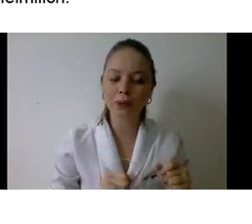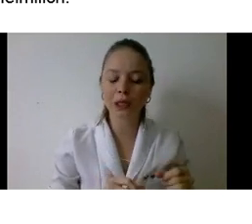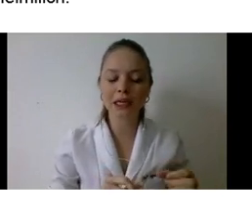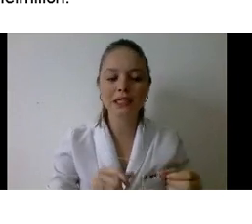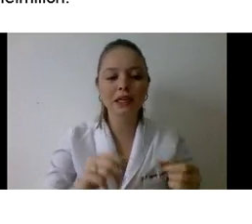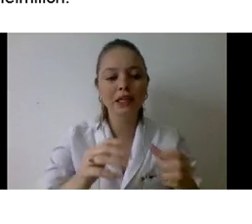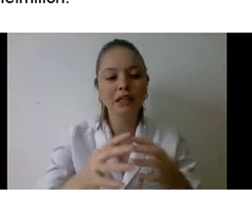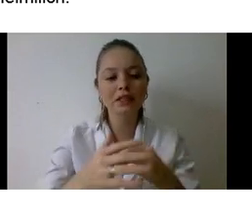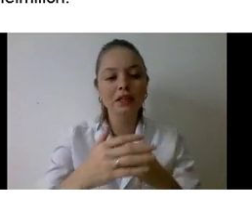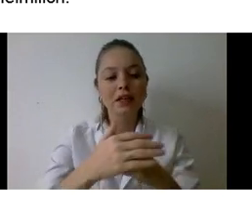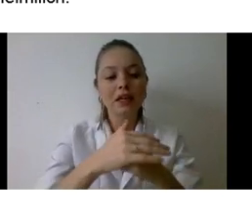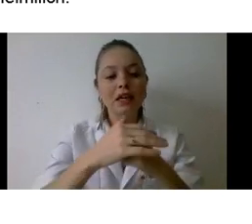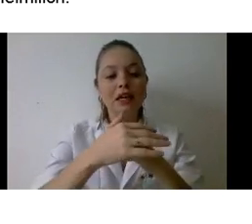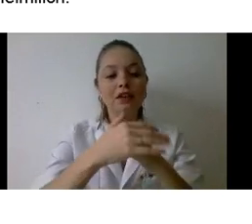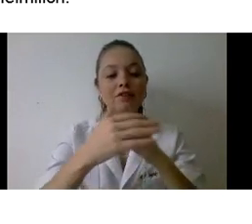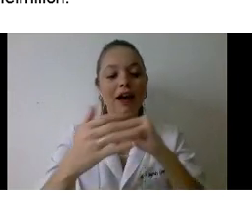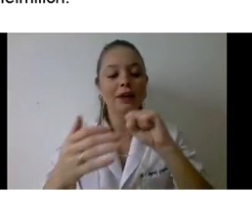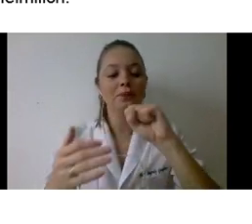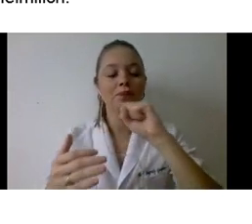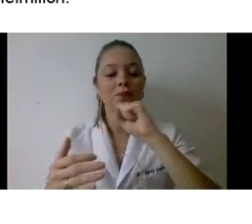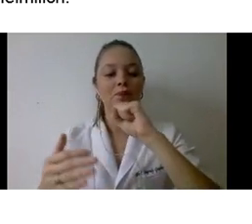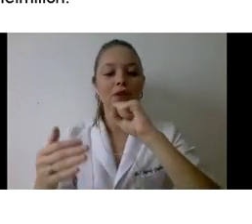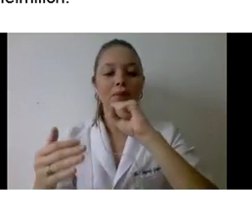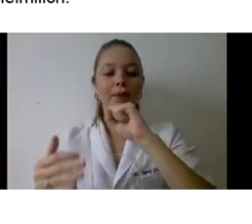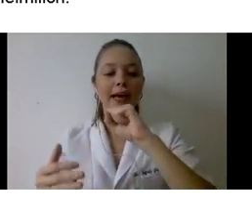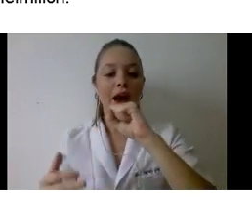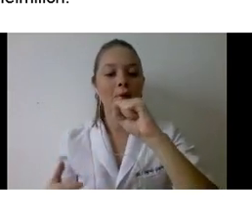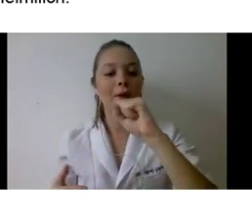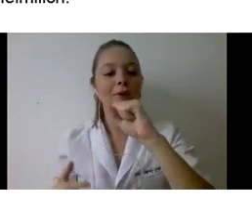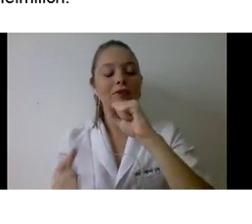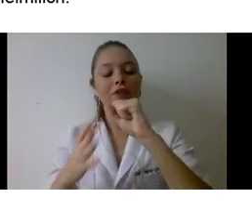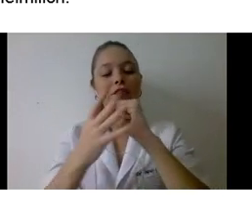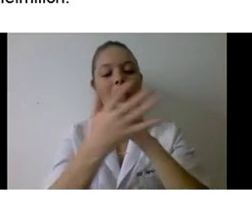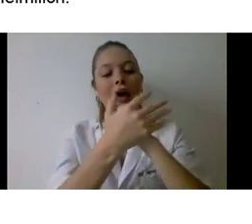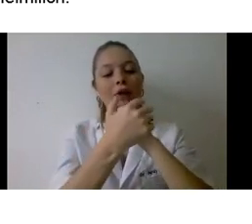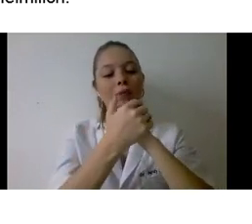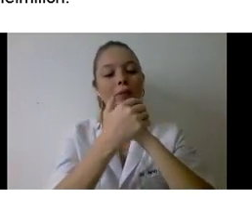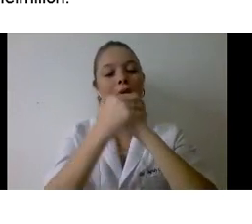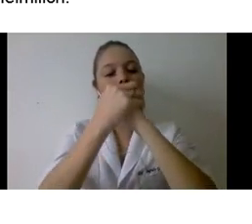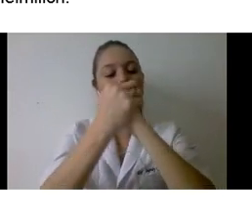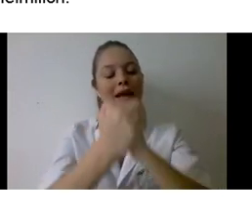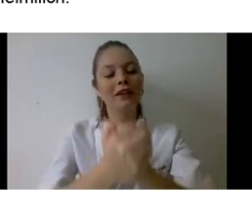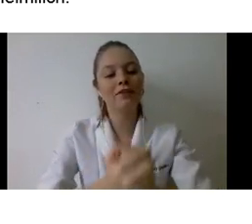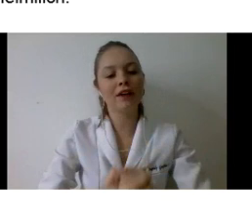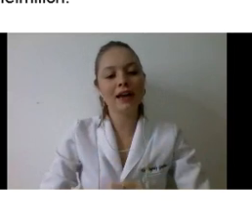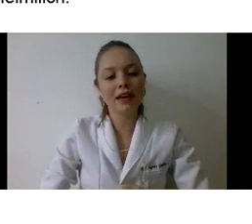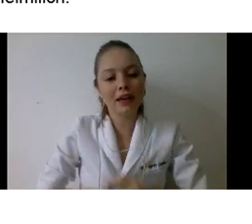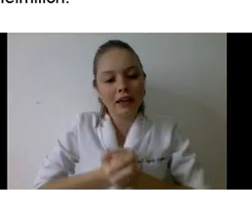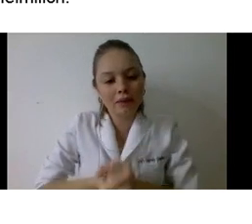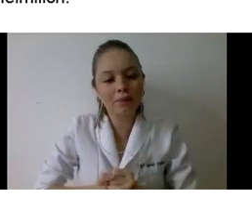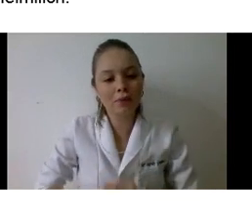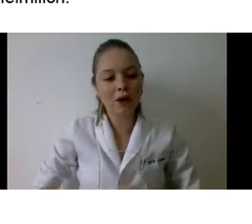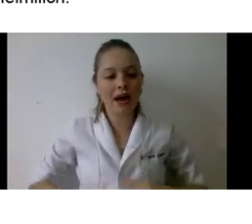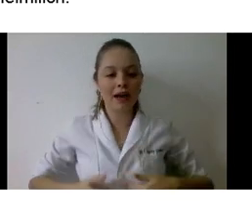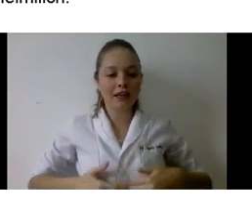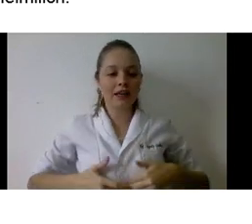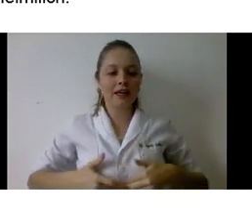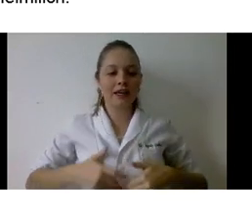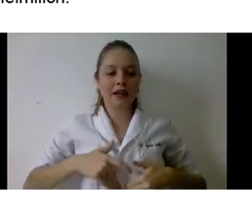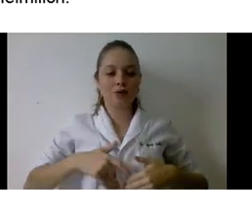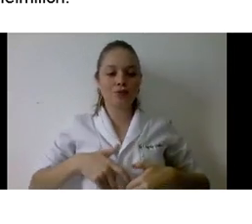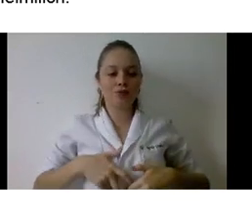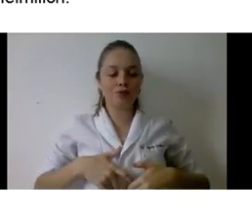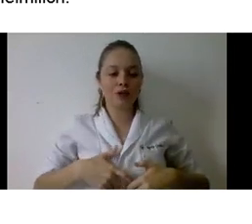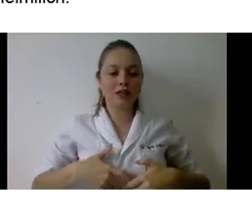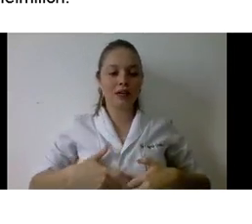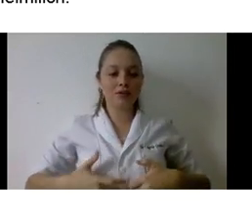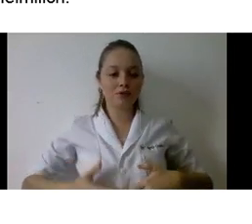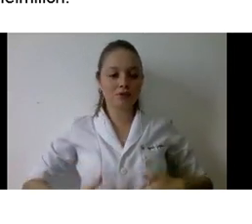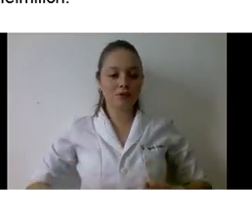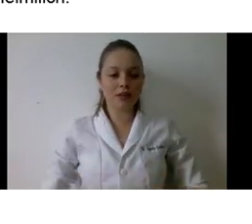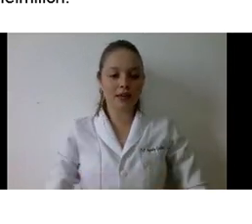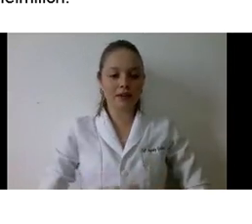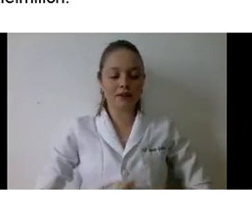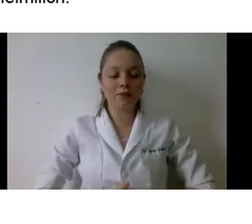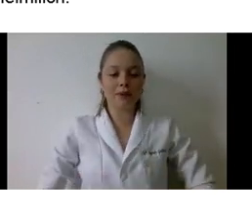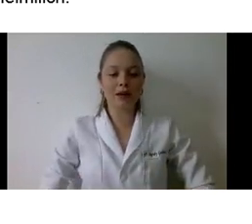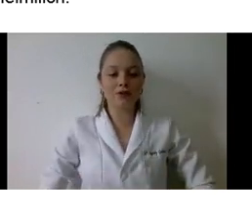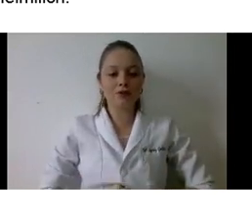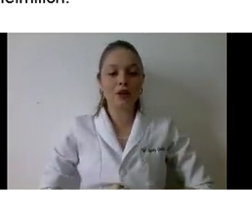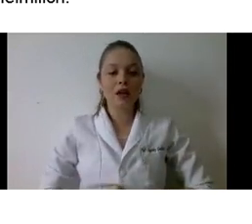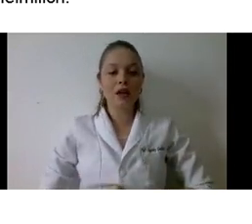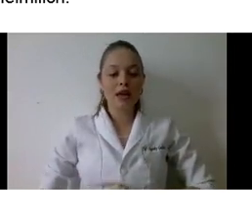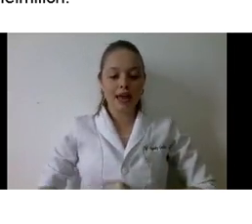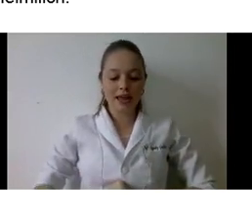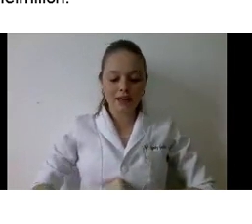você vai ficar por trás da criança e vai pegar uma mão fechada, uma mão aberta e vai empurrar aqui, né, na altura das